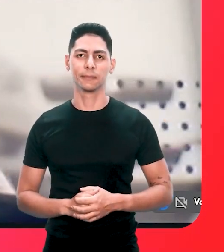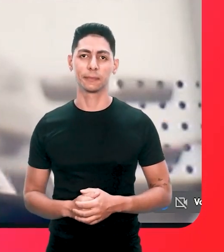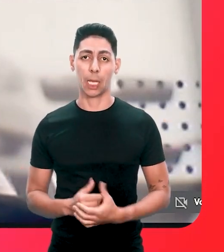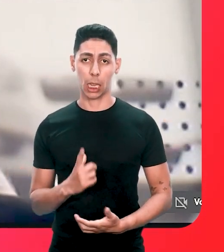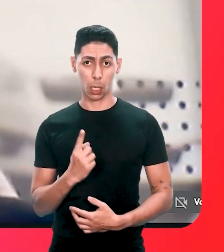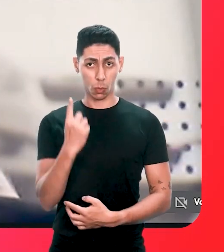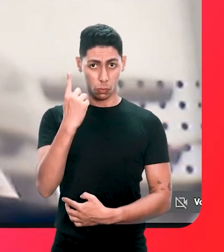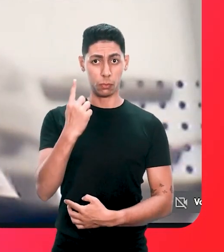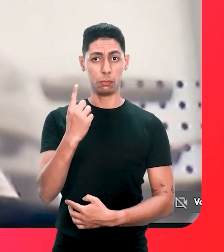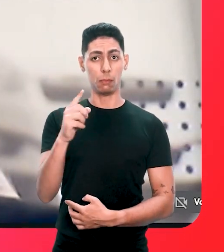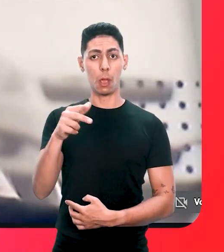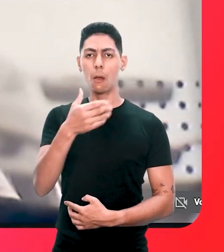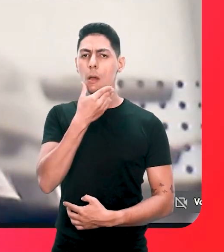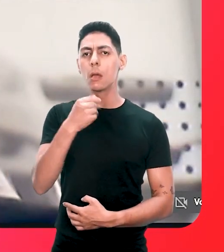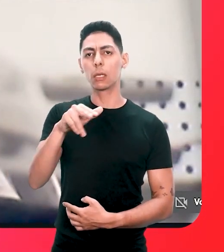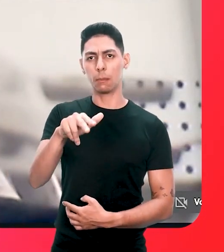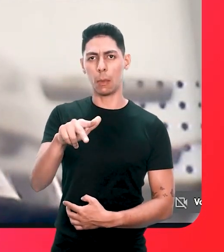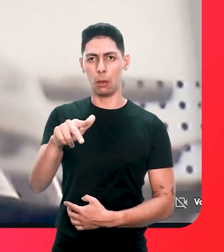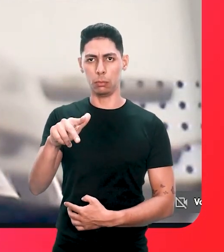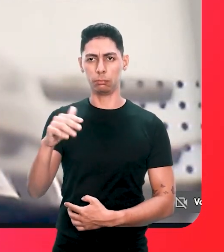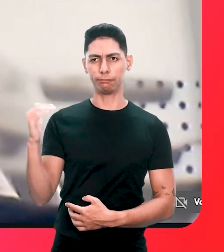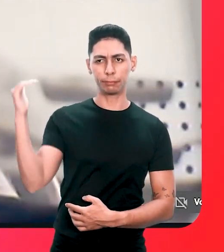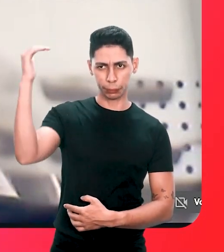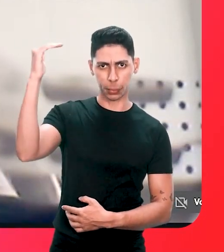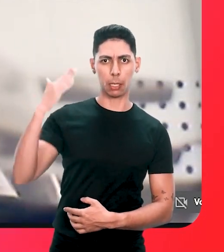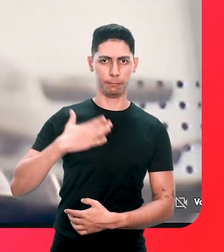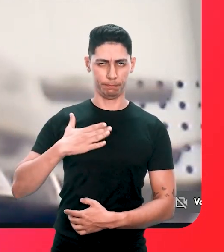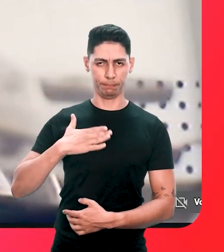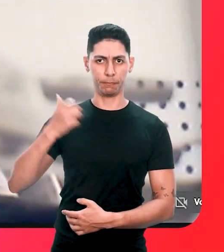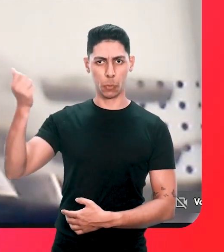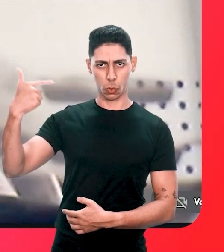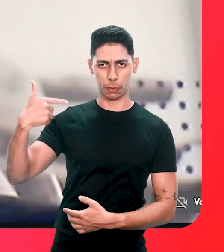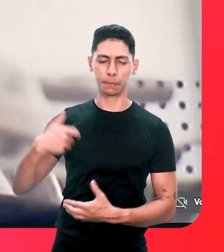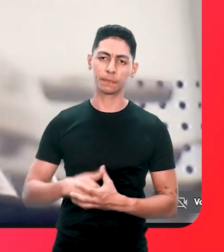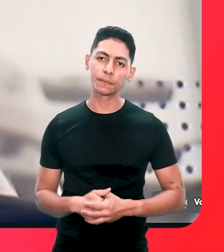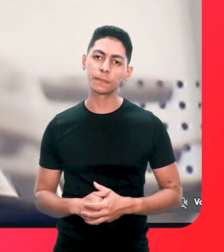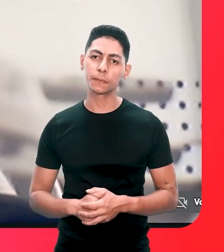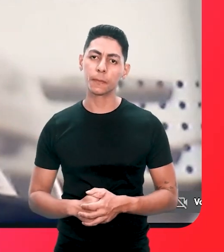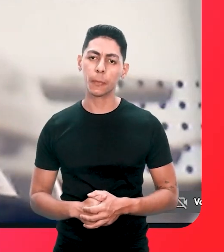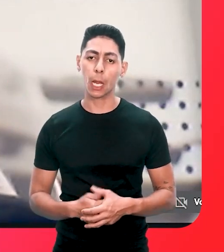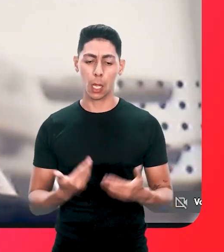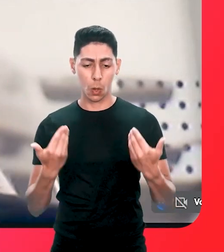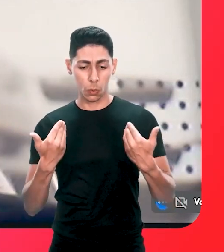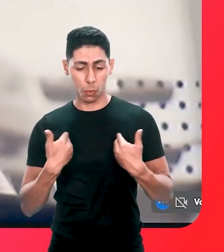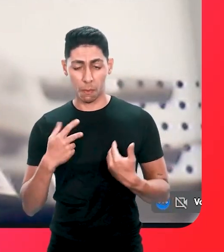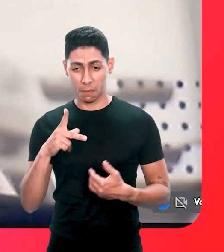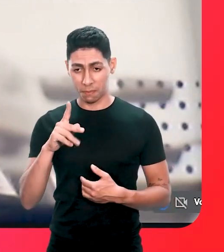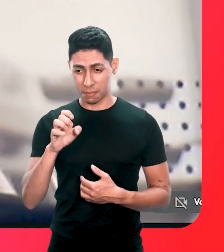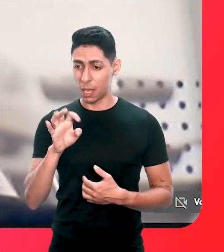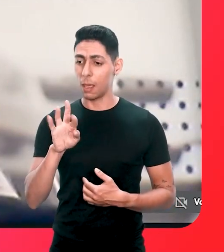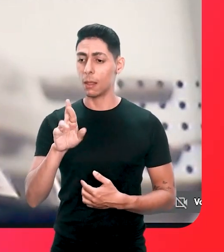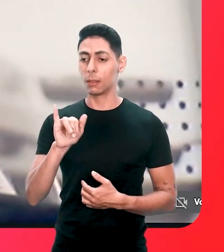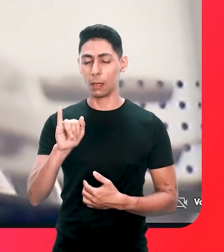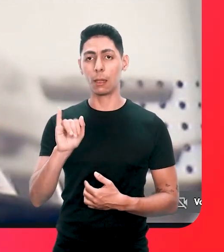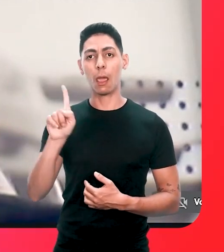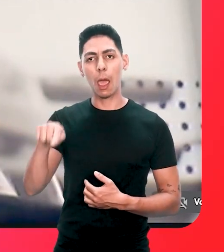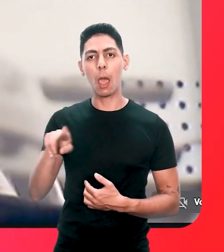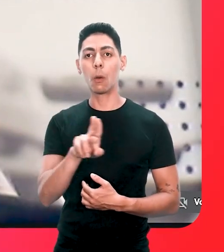um irmão mais velho que eu, né? E o Petri é um sobrenome